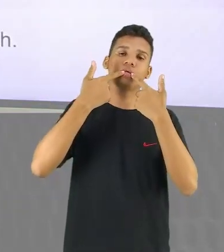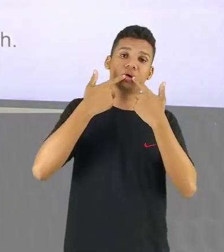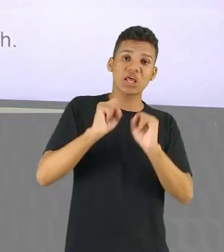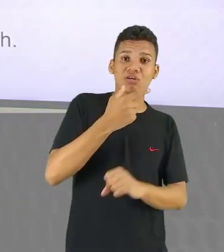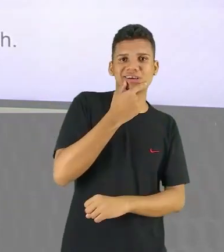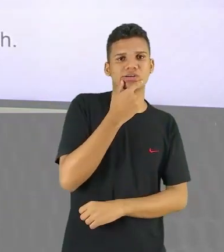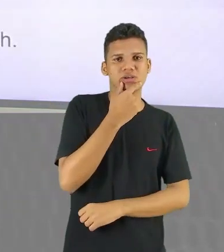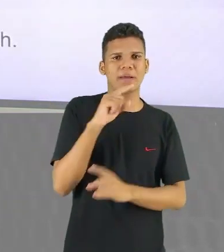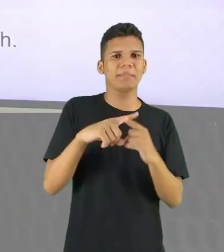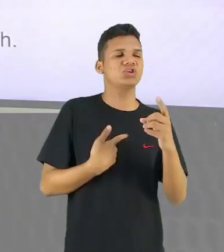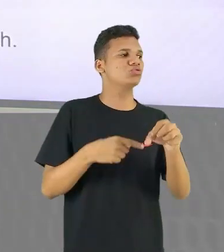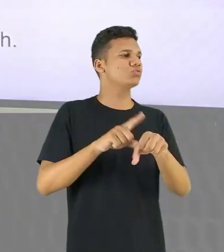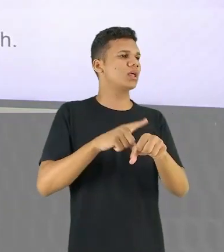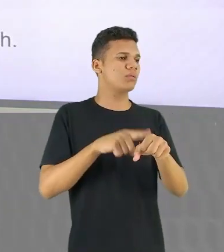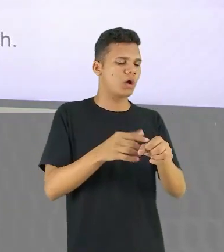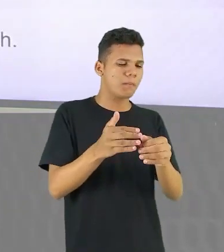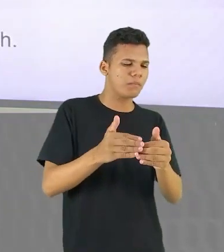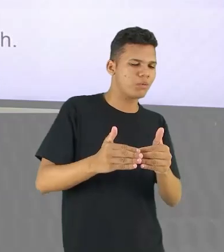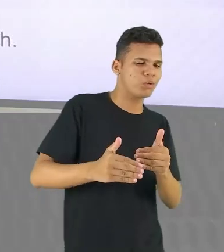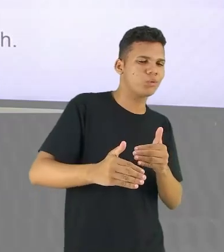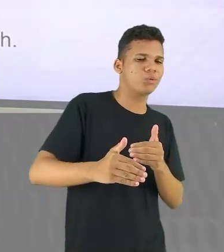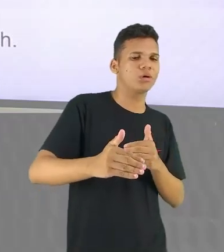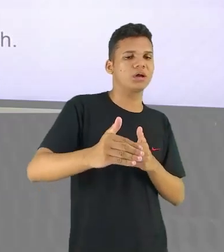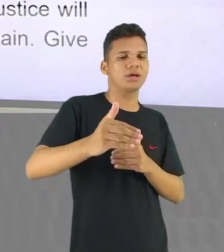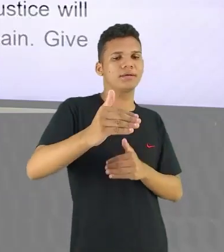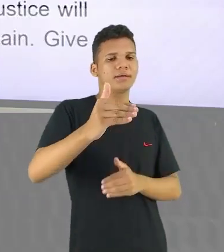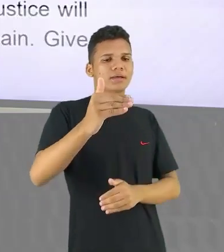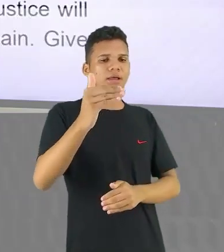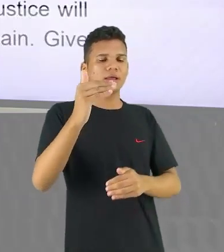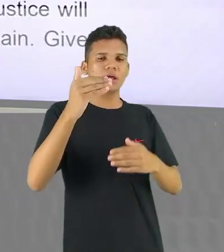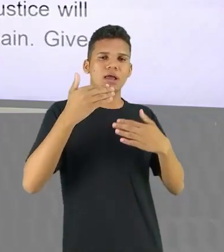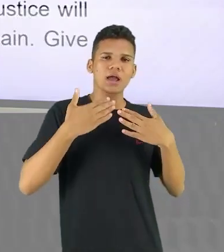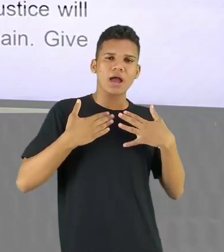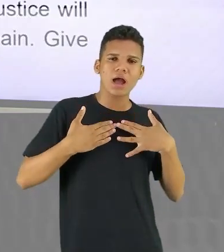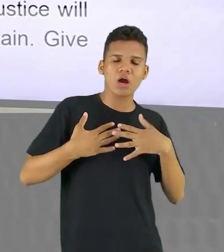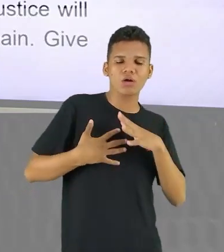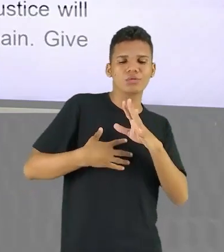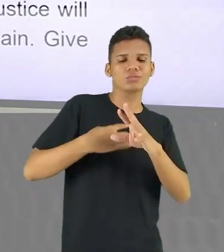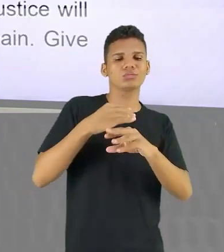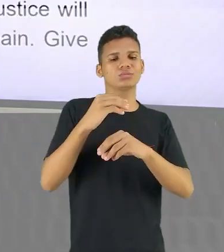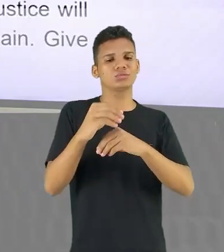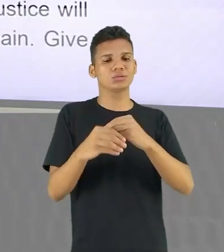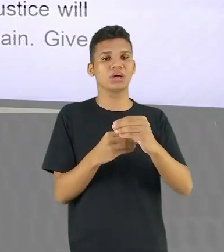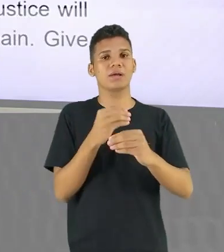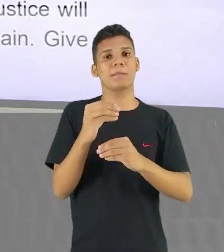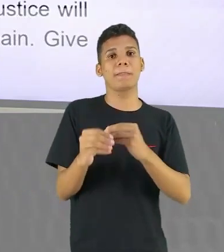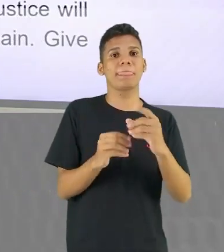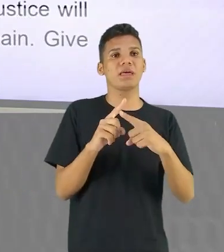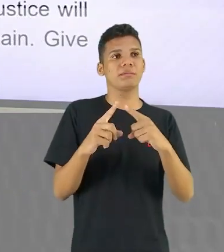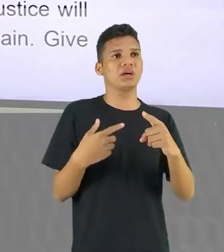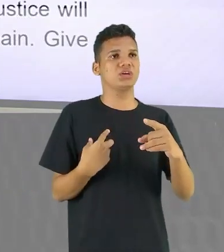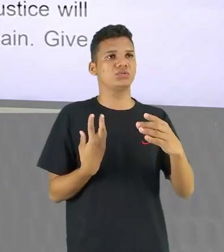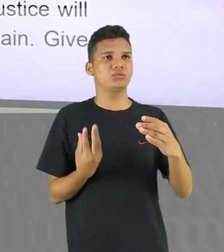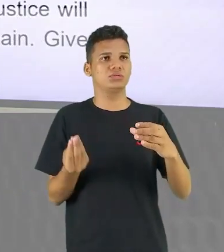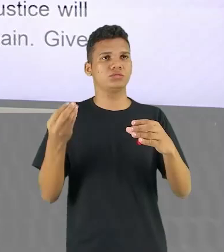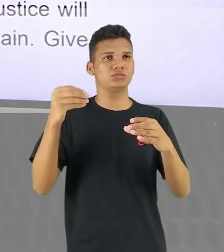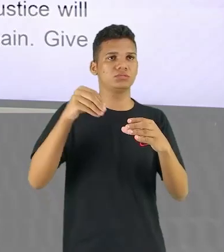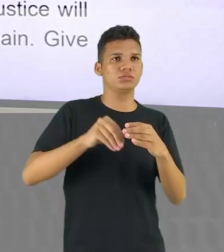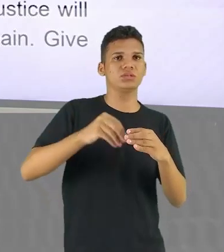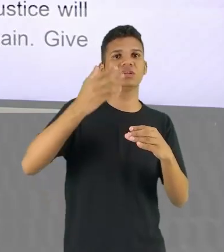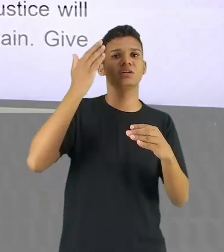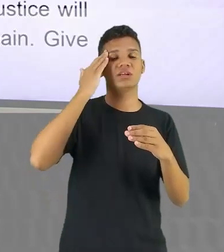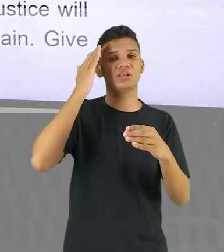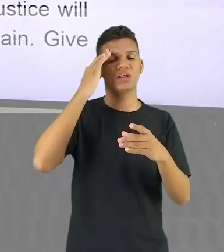com o tempo elas se assentem, elas se estabeleçam. Ele coloca, adicione a unidade, compreensão,